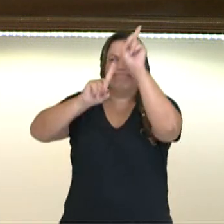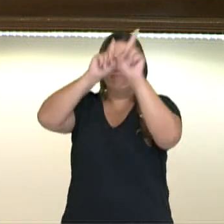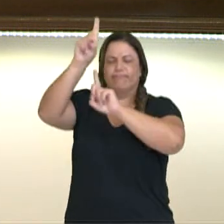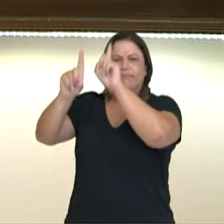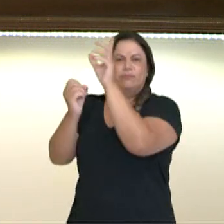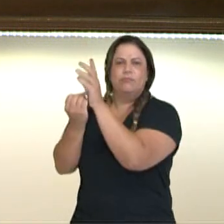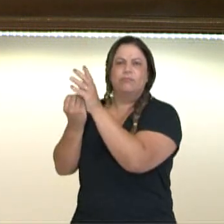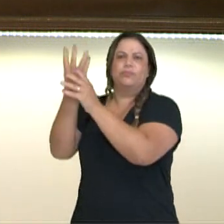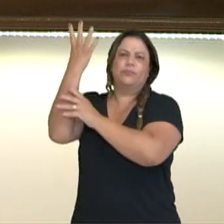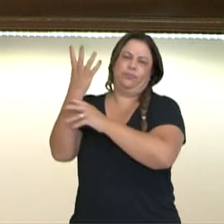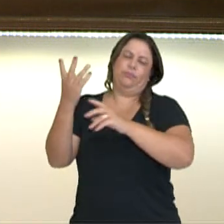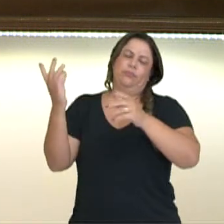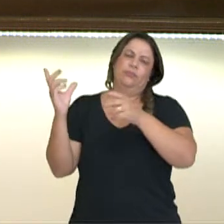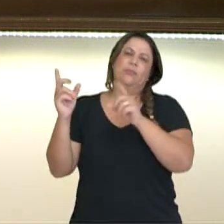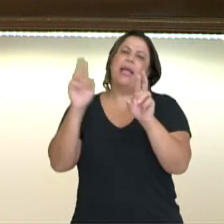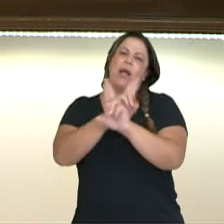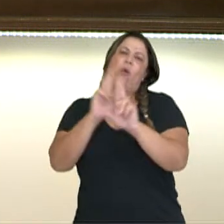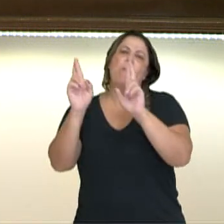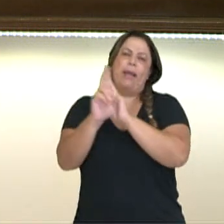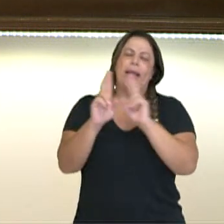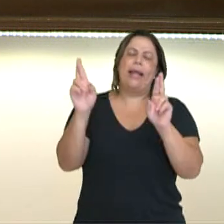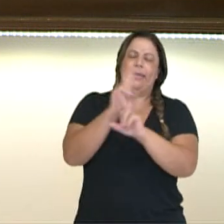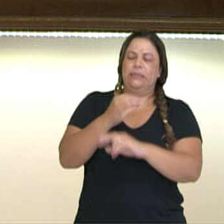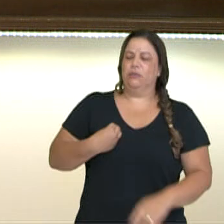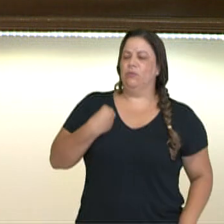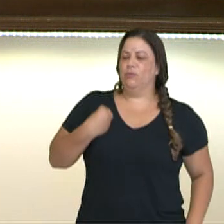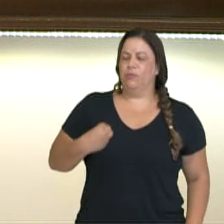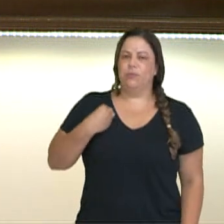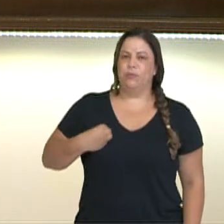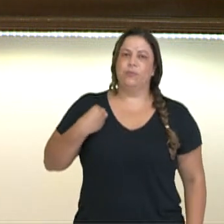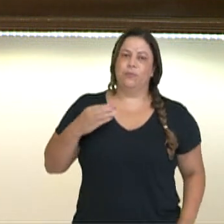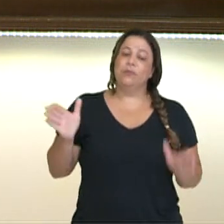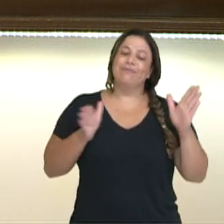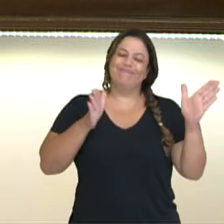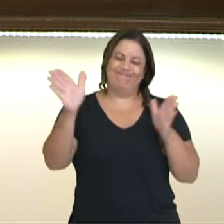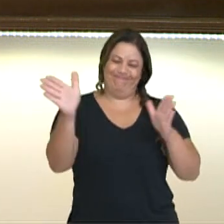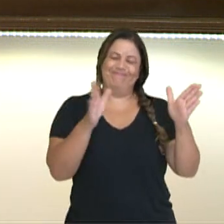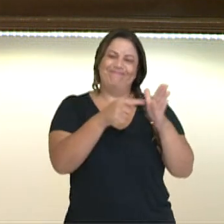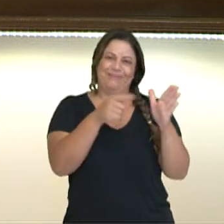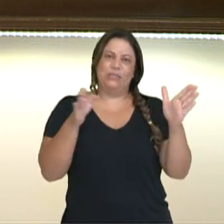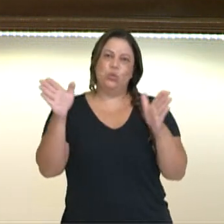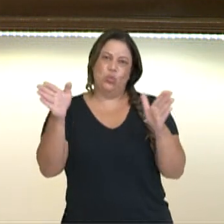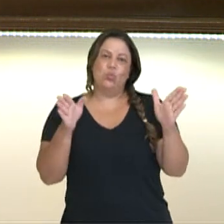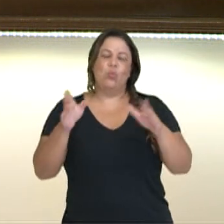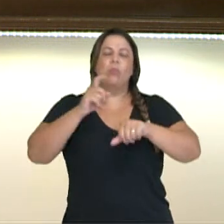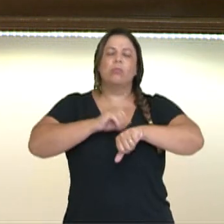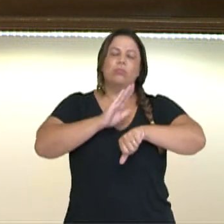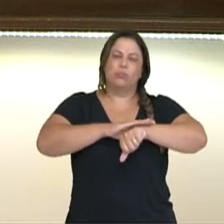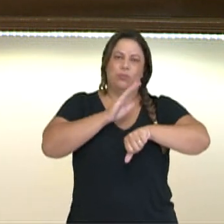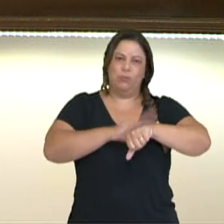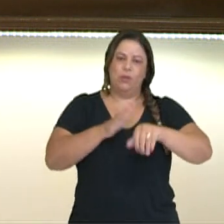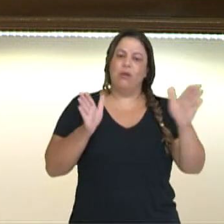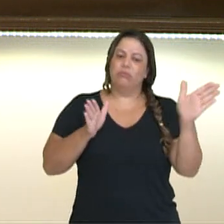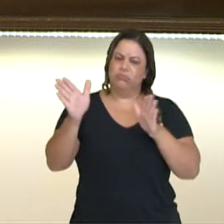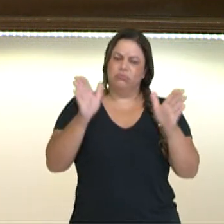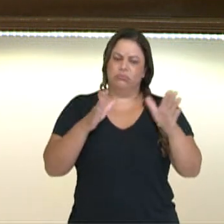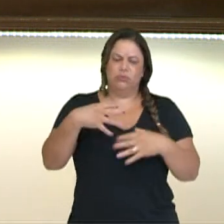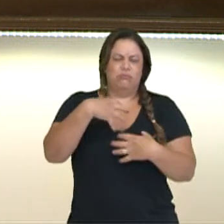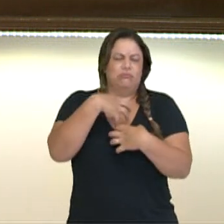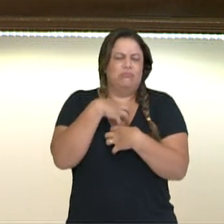uma reação àquilo que ele vivia na época, àquilo que ele vive naquele momento. Nós somos frutos dos